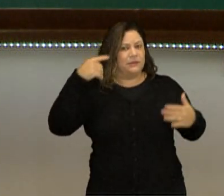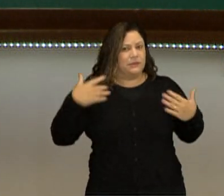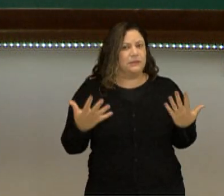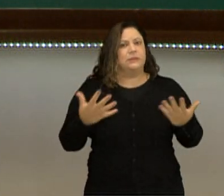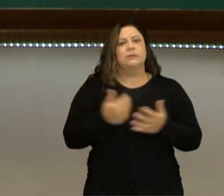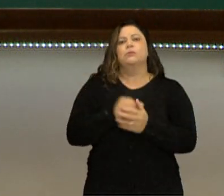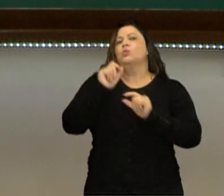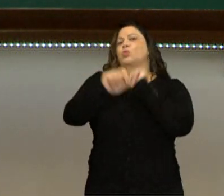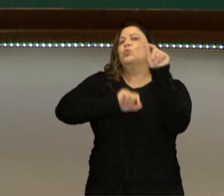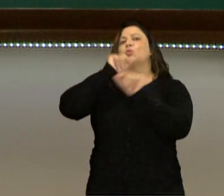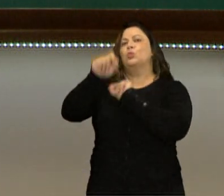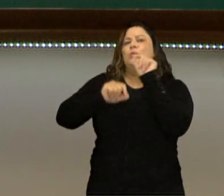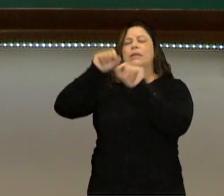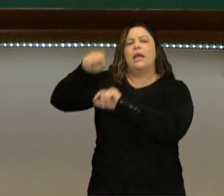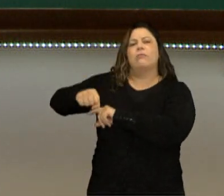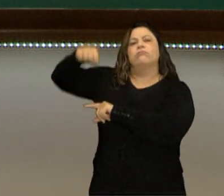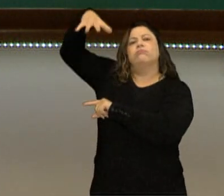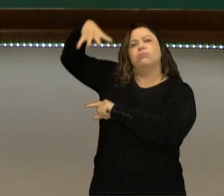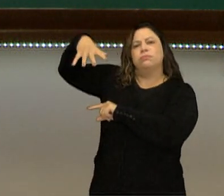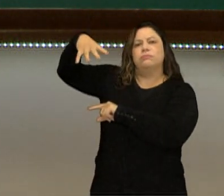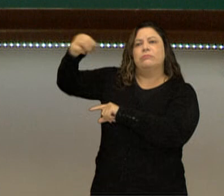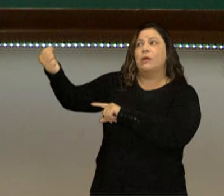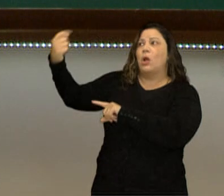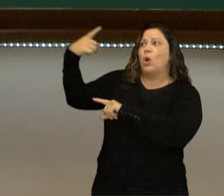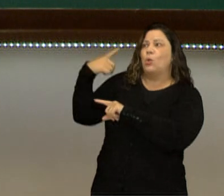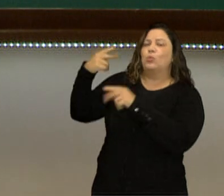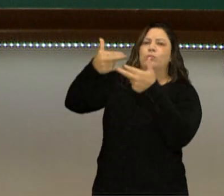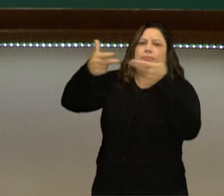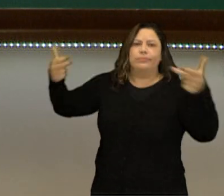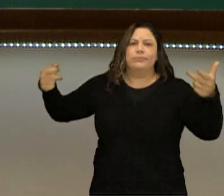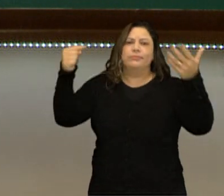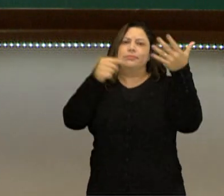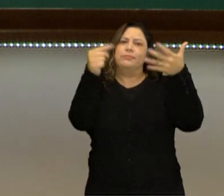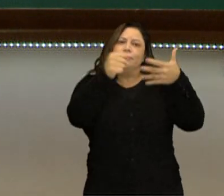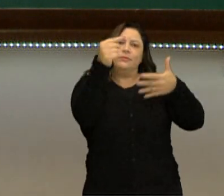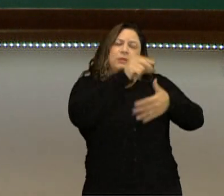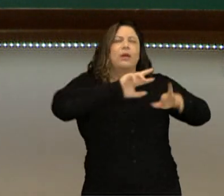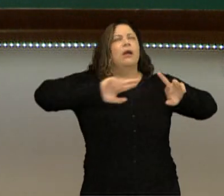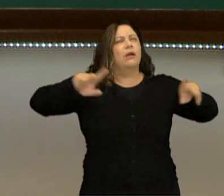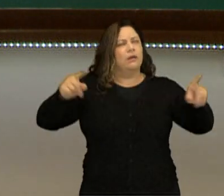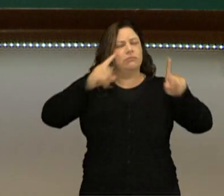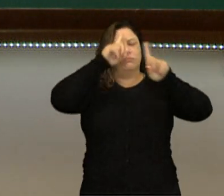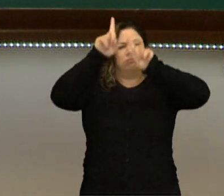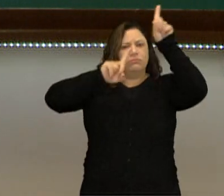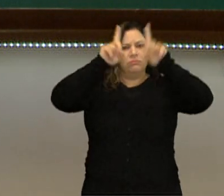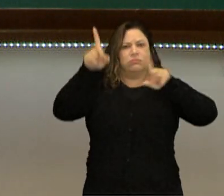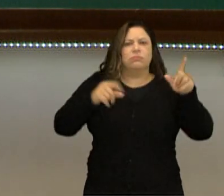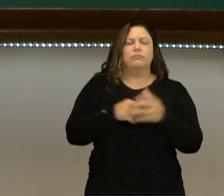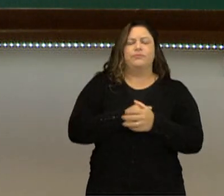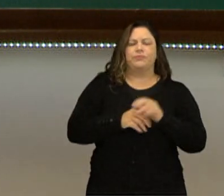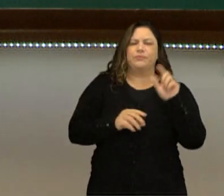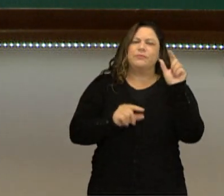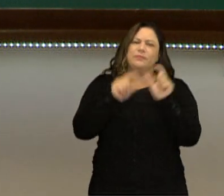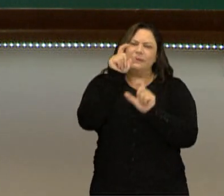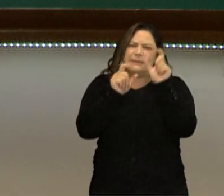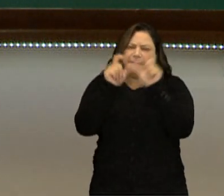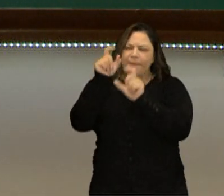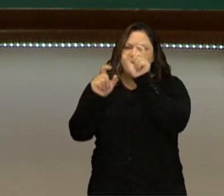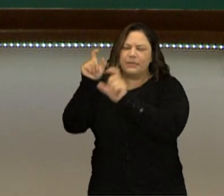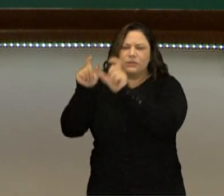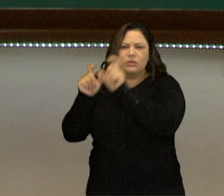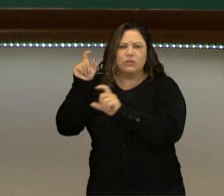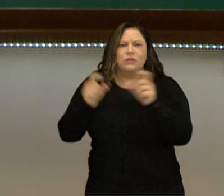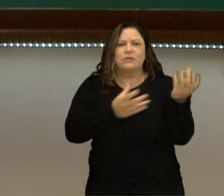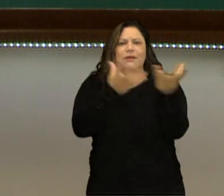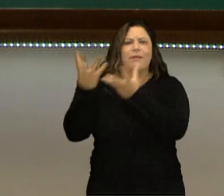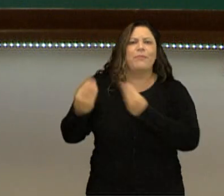que é a luz. Eles já tinham uma certa ideia de luz ser um monte de partículas. Só que, pessoal, eram